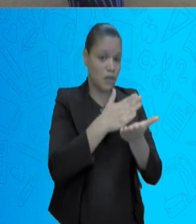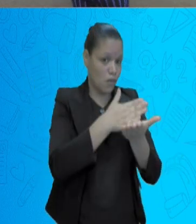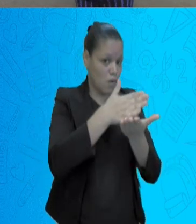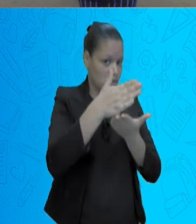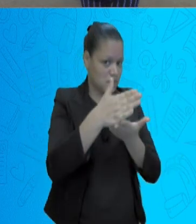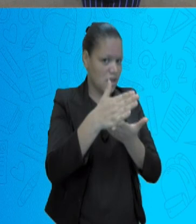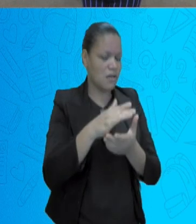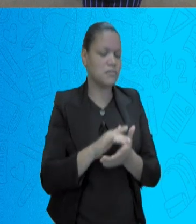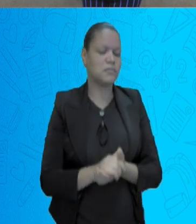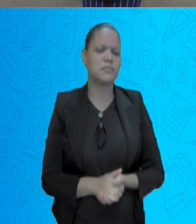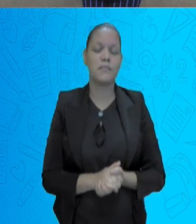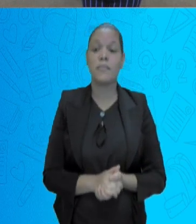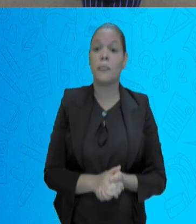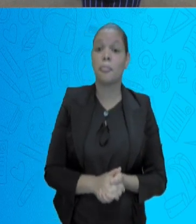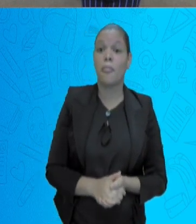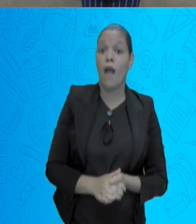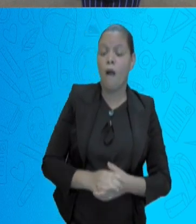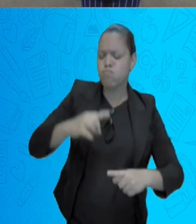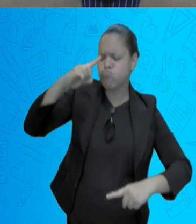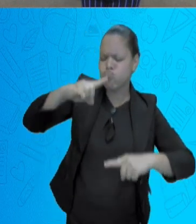Vamos escrever?